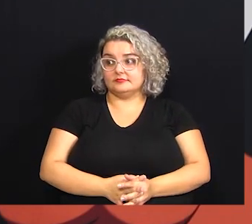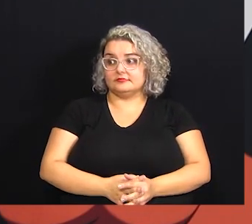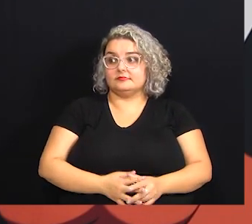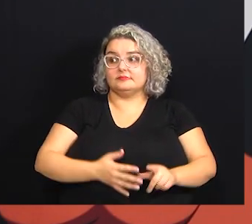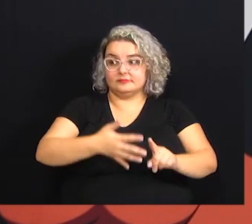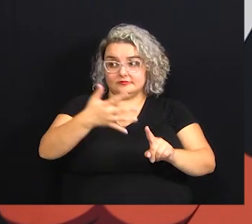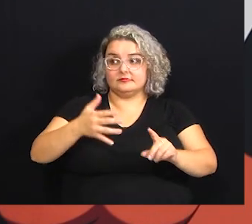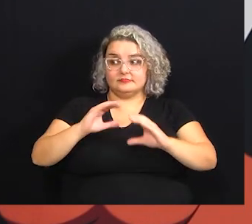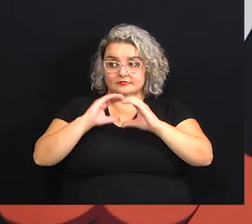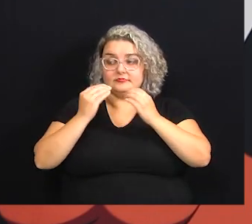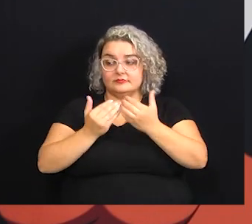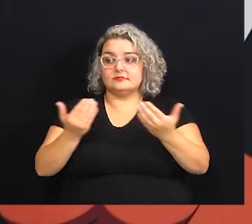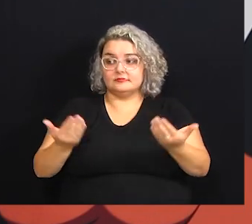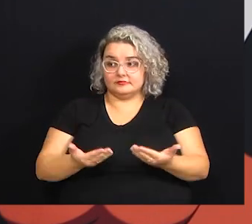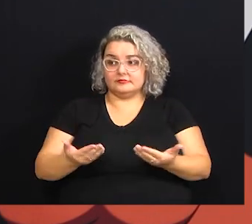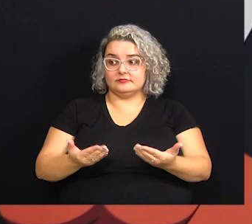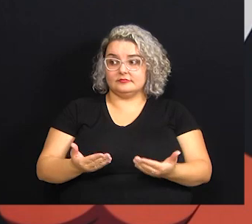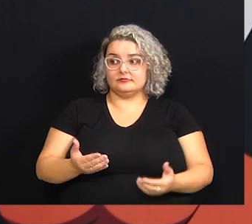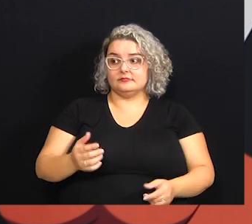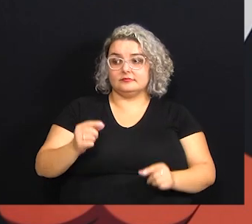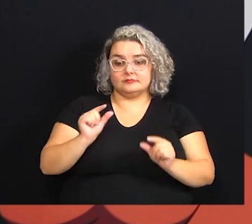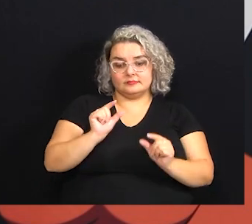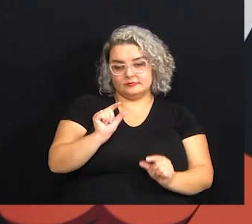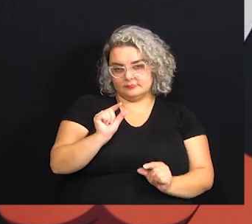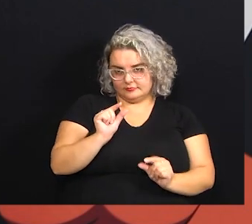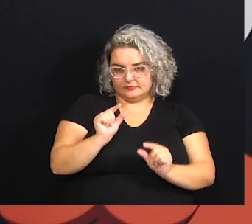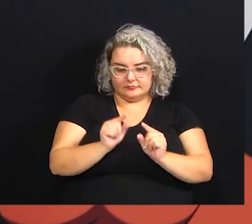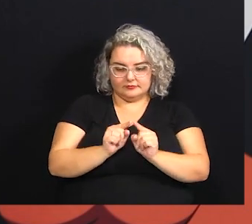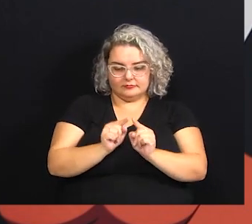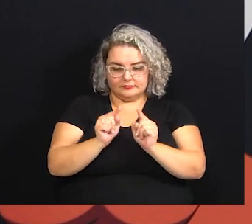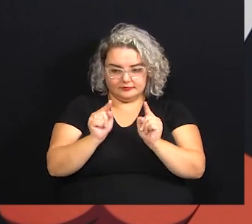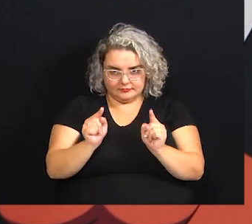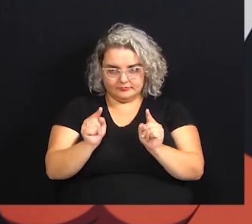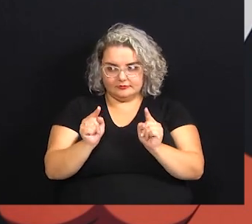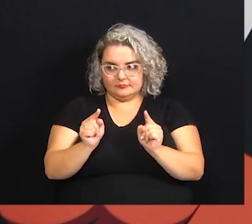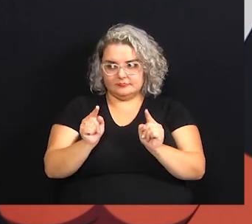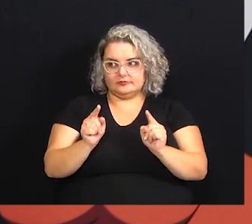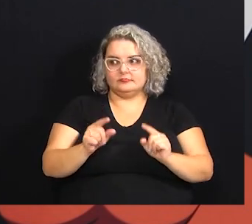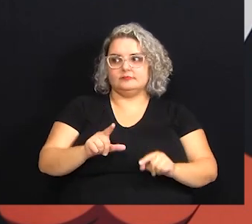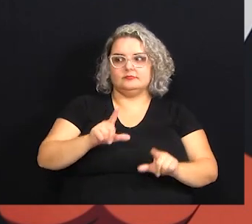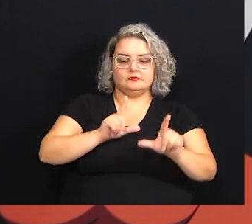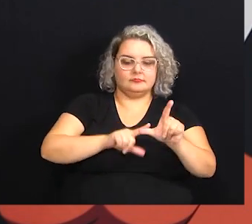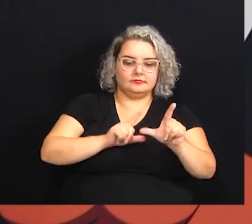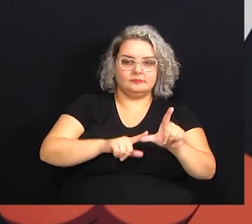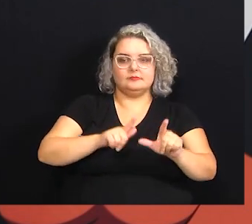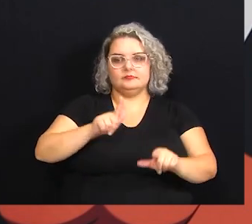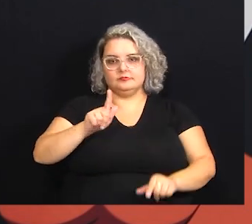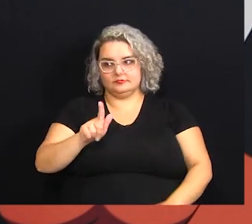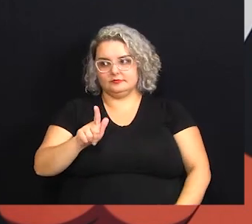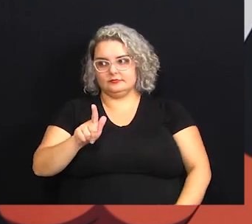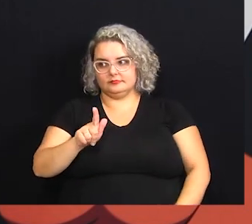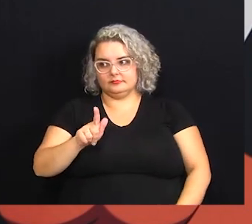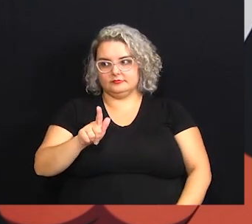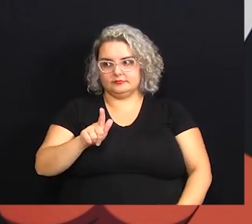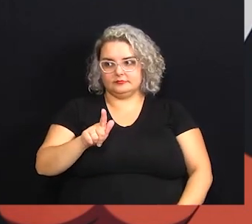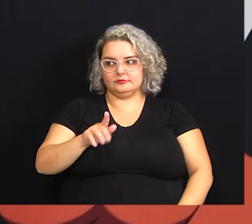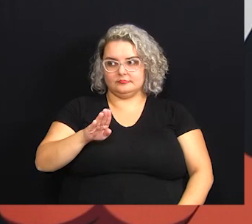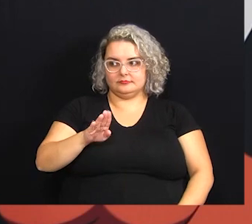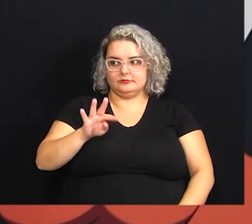sigla da comunidade hoje ela tá um pouquinho maior, né? Então nós temos ali o L, o G, né?